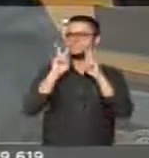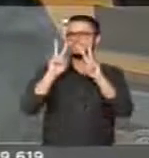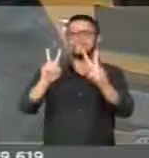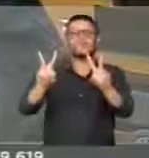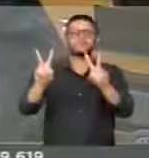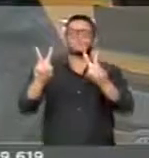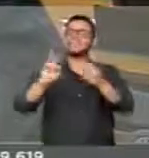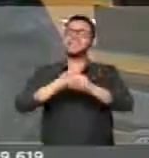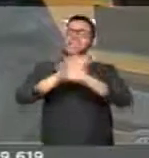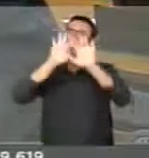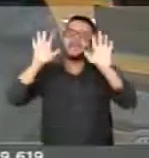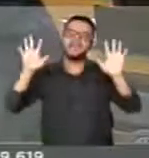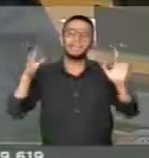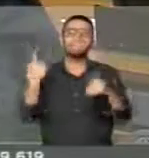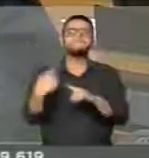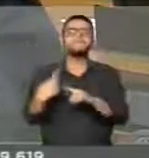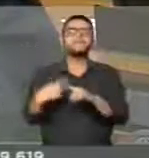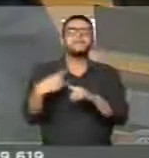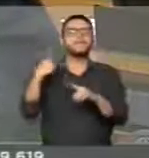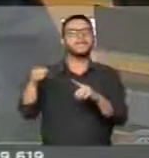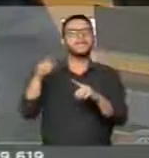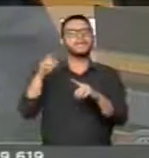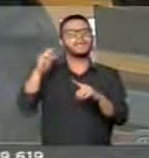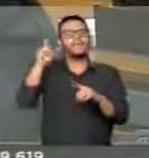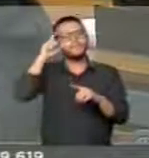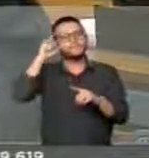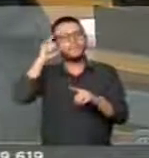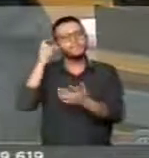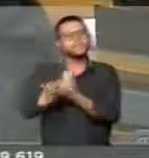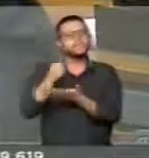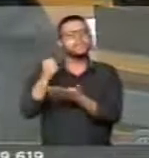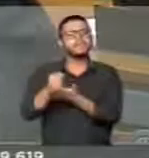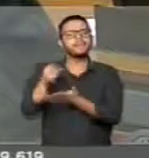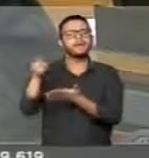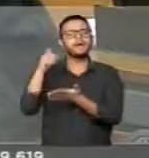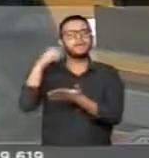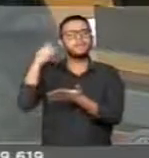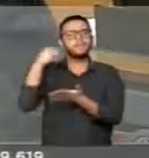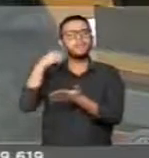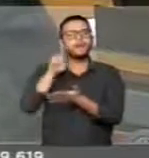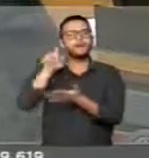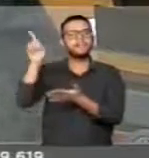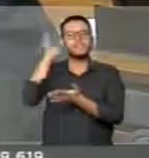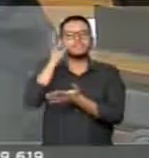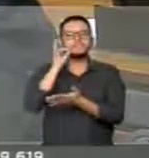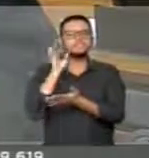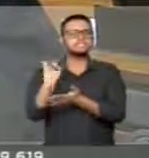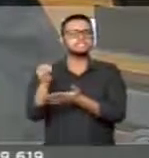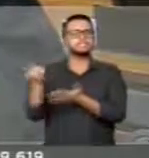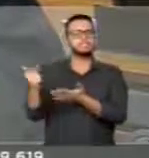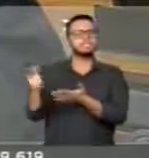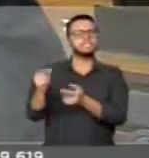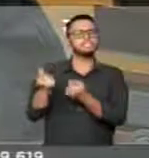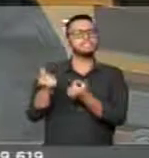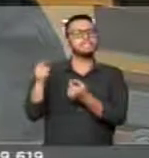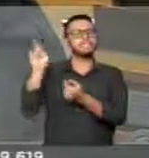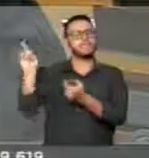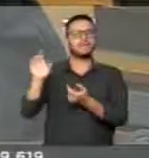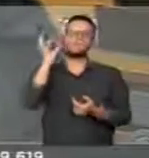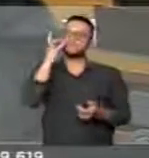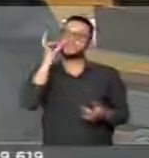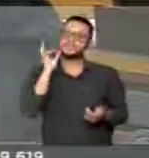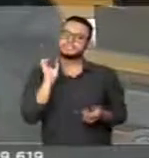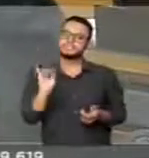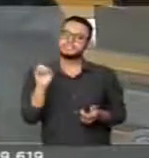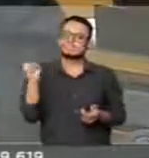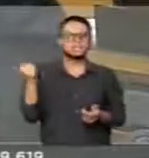Cunha contrataria um advogado na Suíça se ele não tivesse conta na Suíça? Se ele não tivesse patrimônio na Suíça? Se